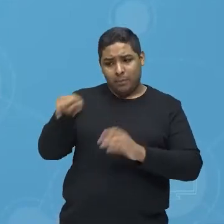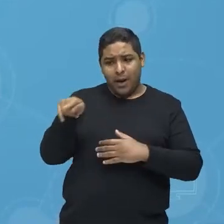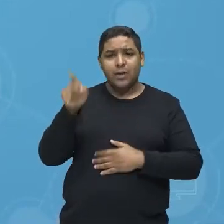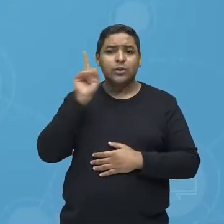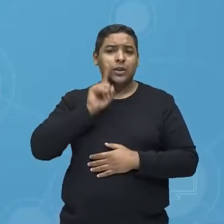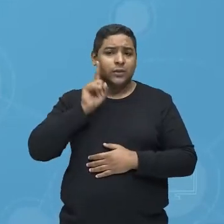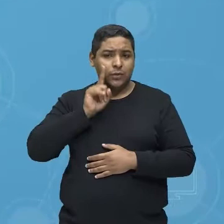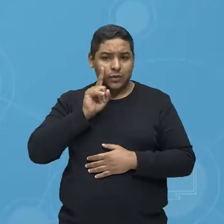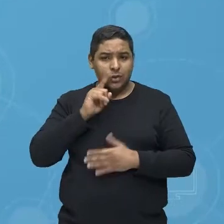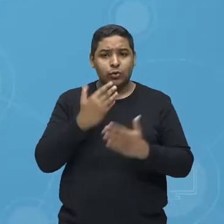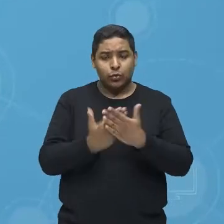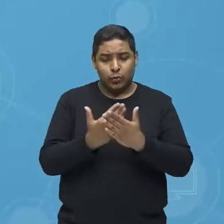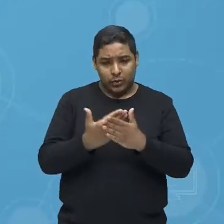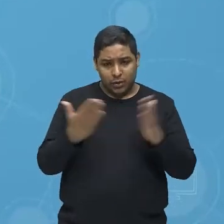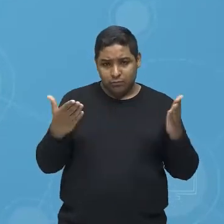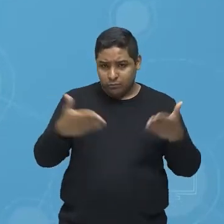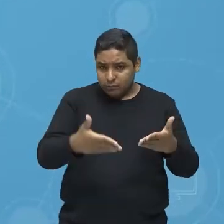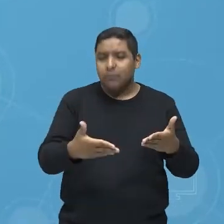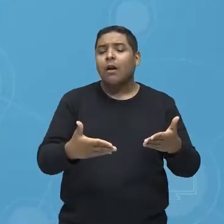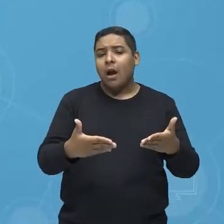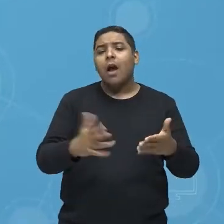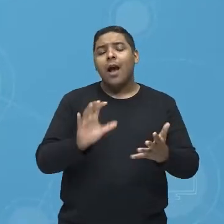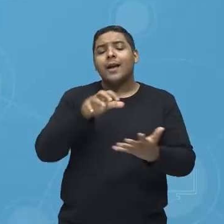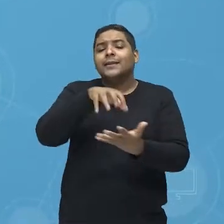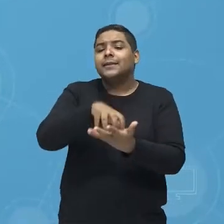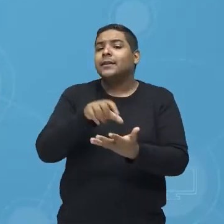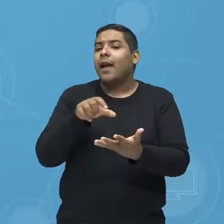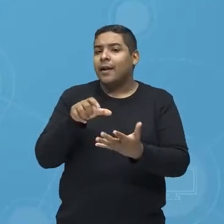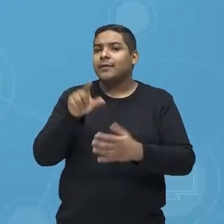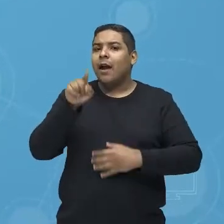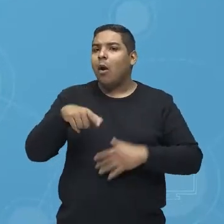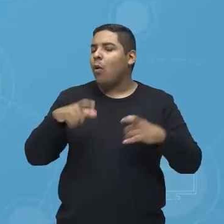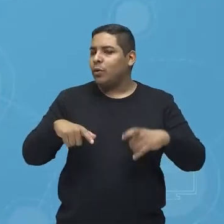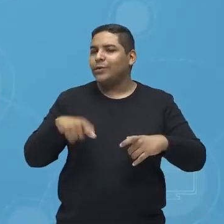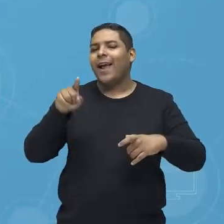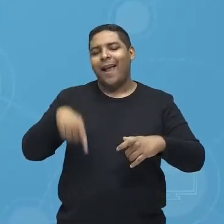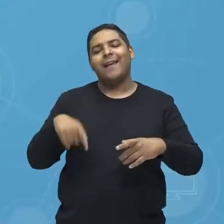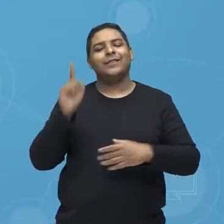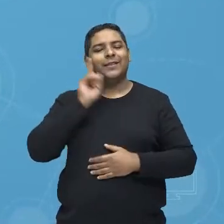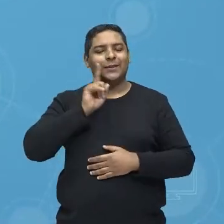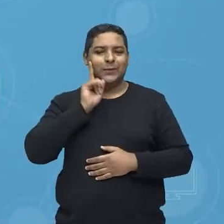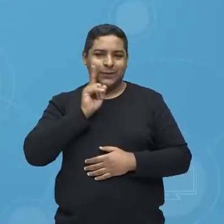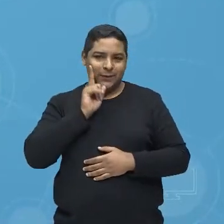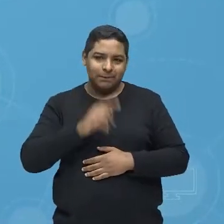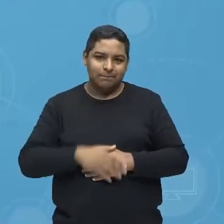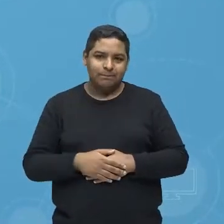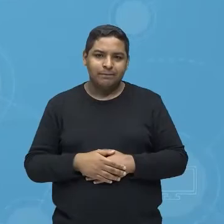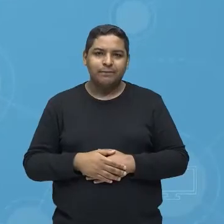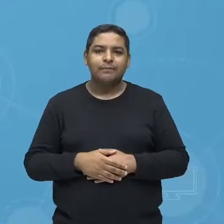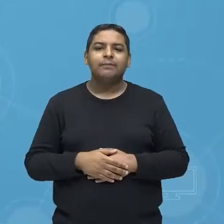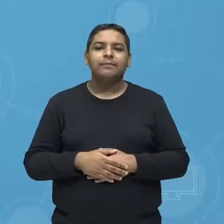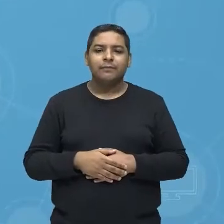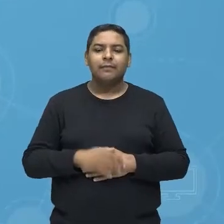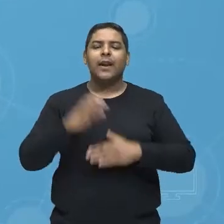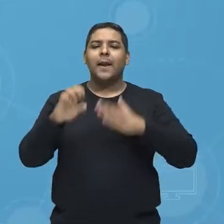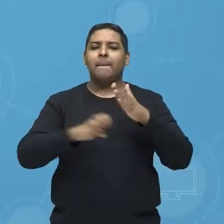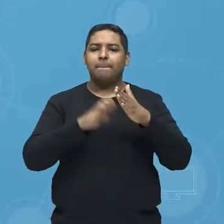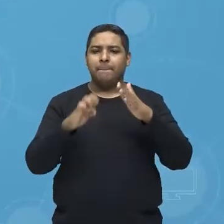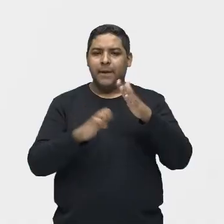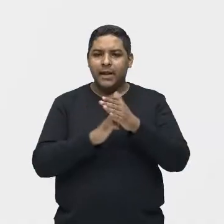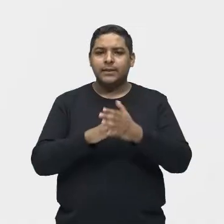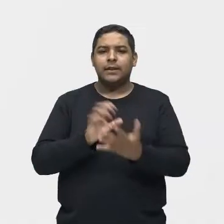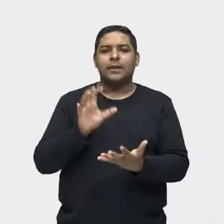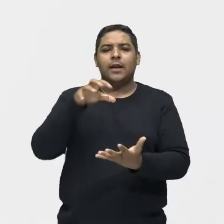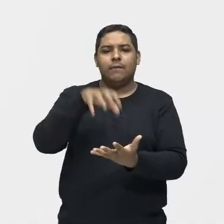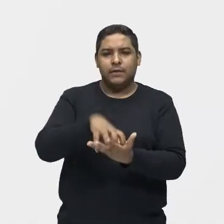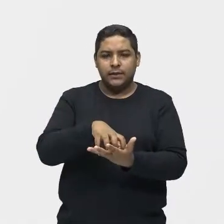como nós estamos estudando, então a sede vai ser aí nos Estados Unidos. Então, uma multinacional vai ser isso, né? Essa empresa que tem essa sua